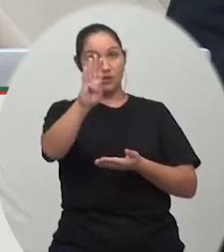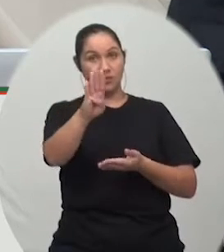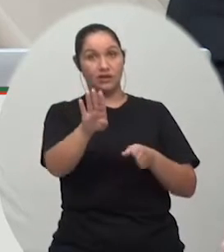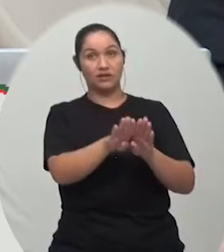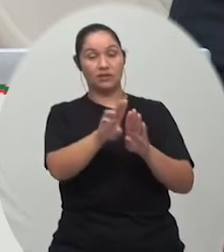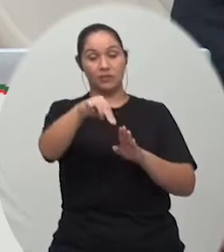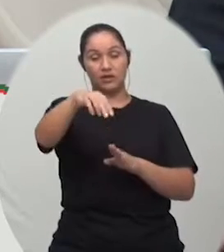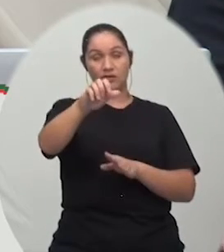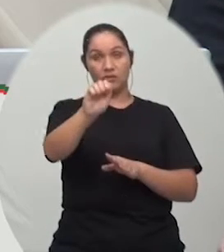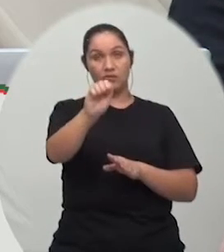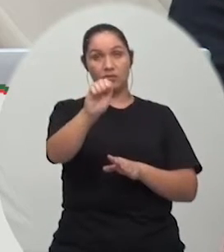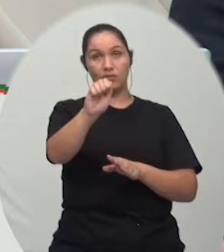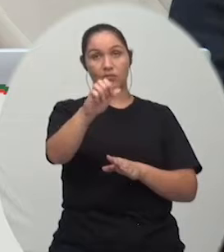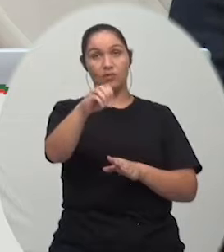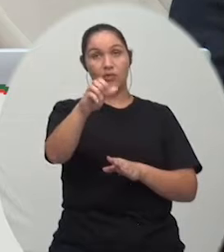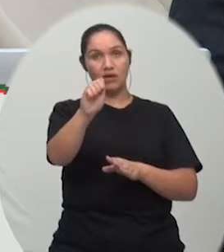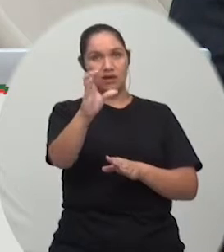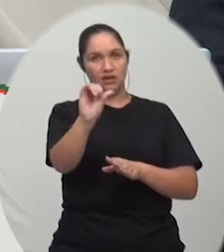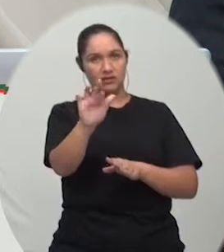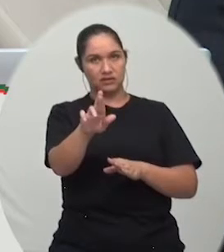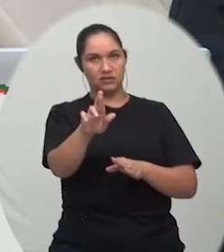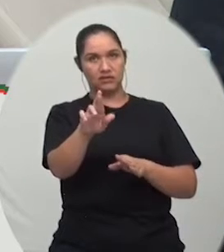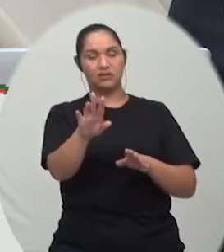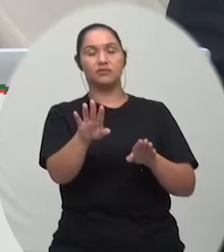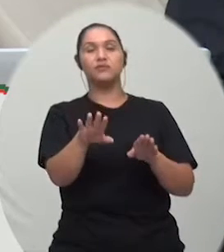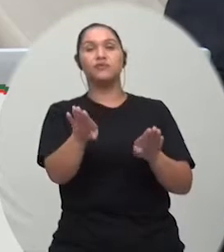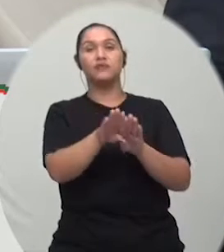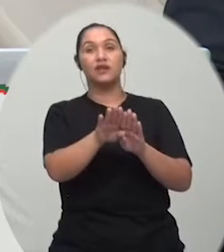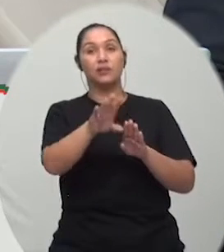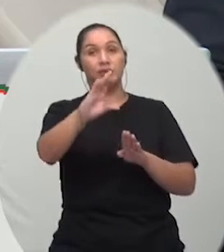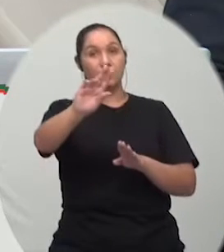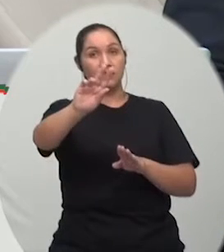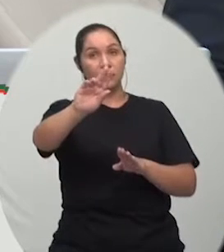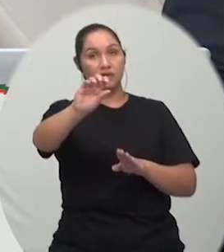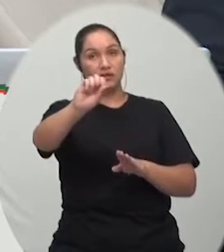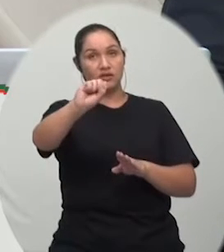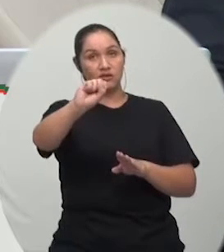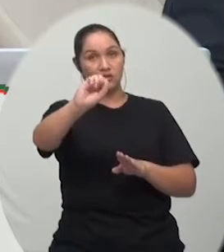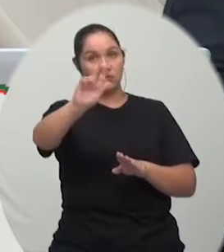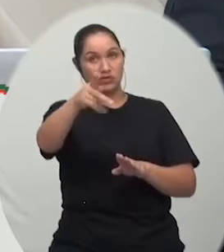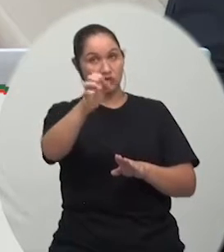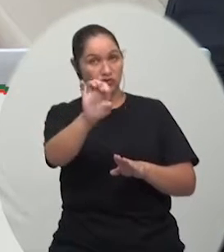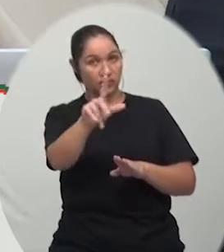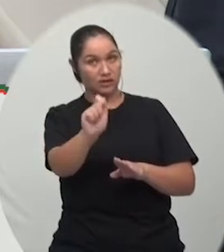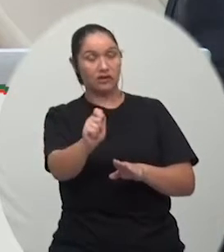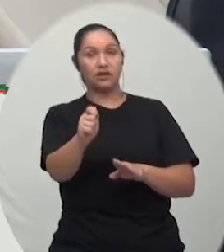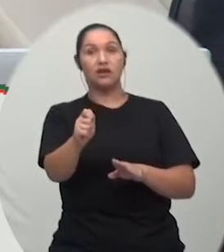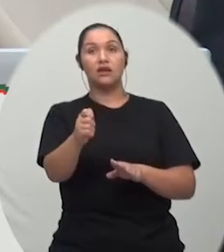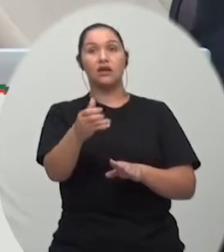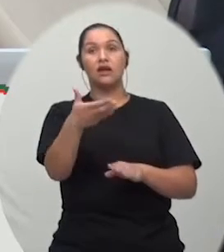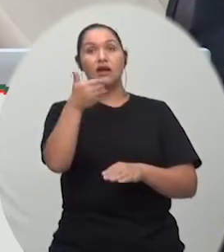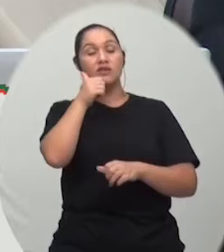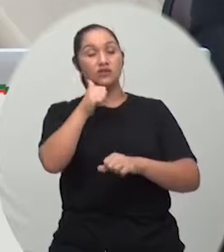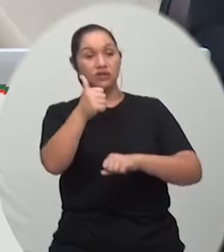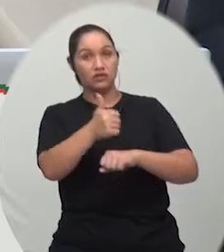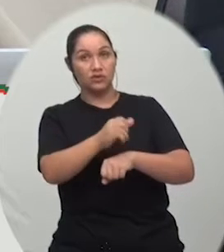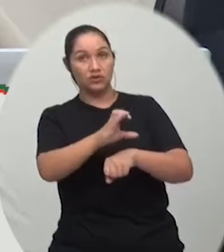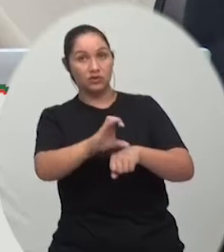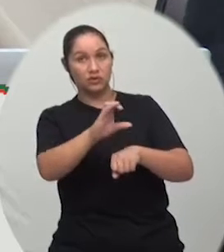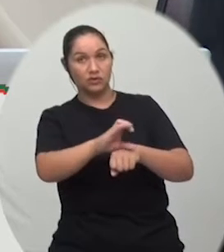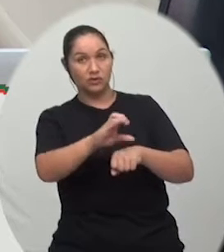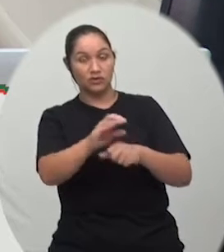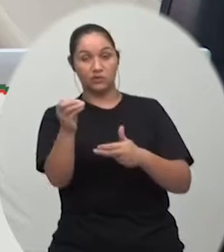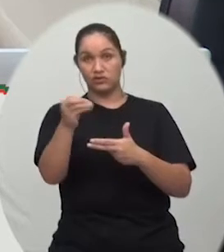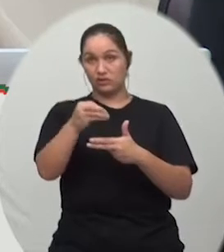diretor tesoureiro da OAB, Sheila Martinhago, professor do curso de Direito da Unesc, João Melo, coordenador do Centro